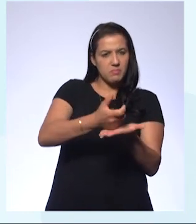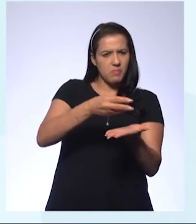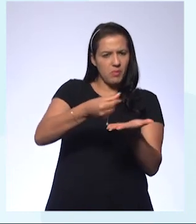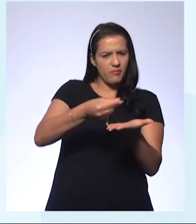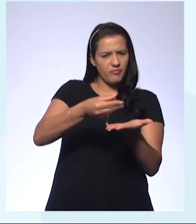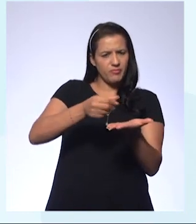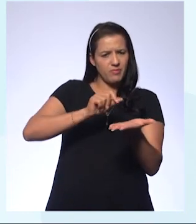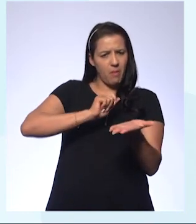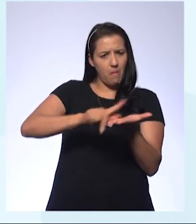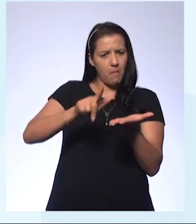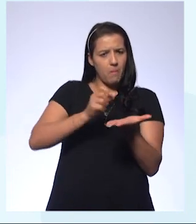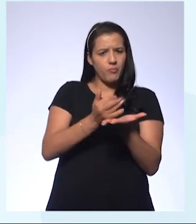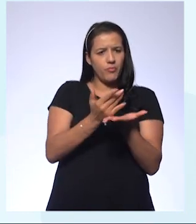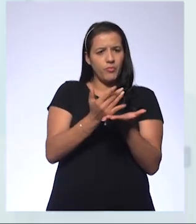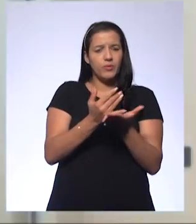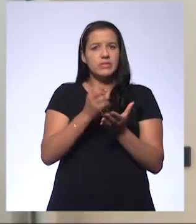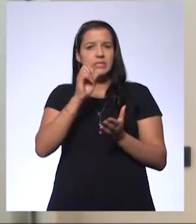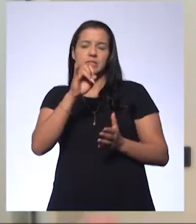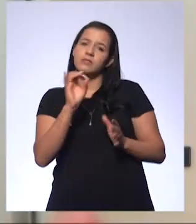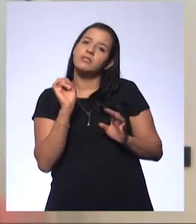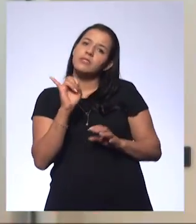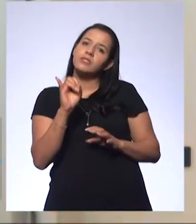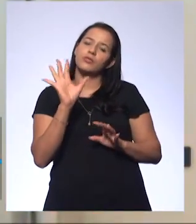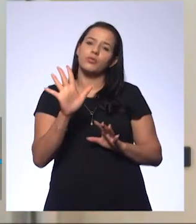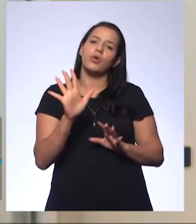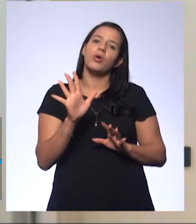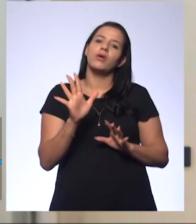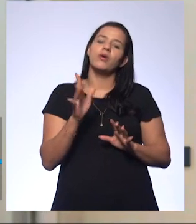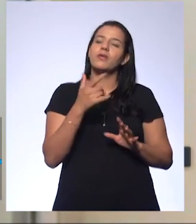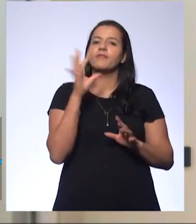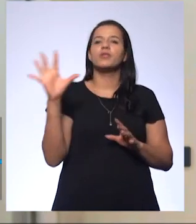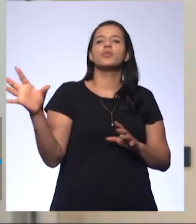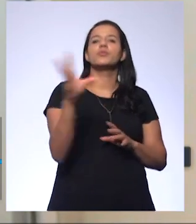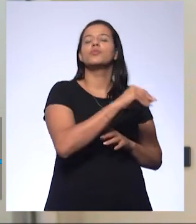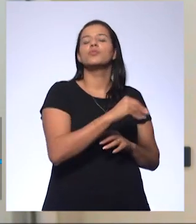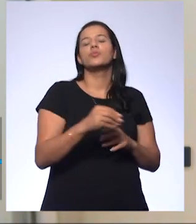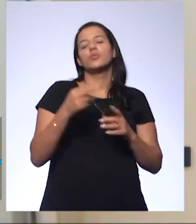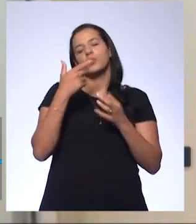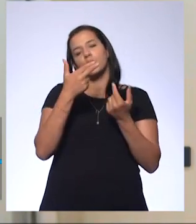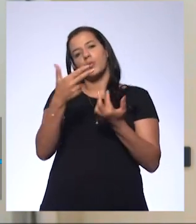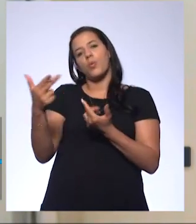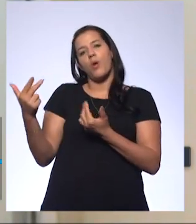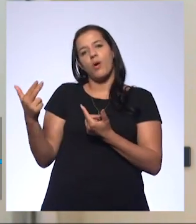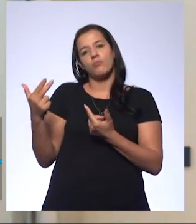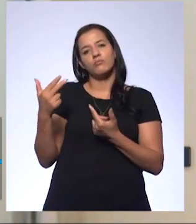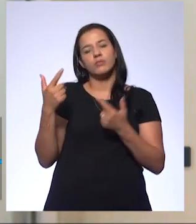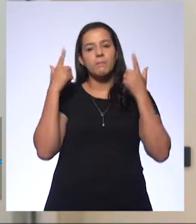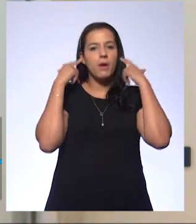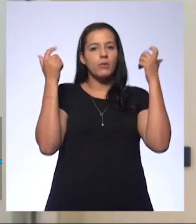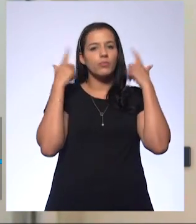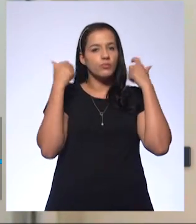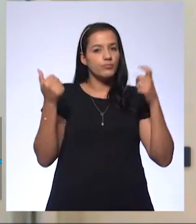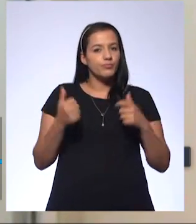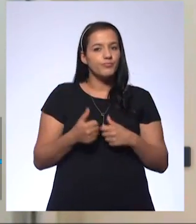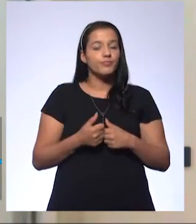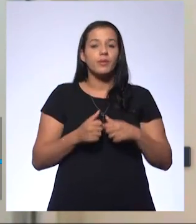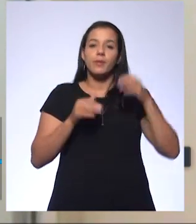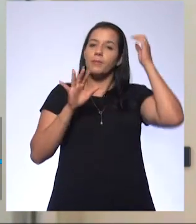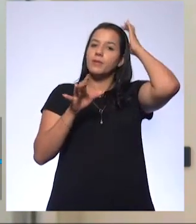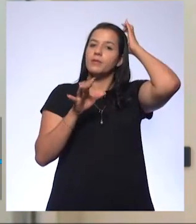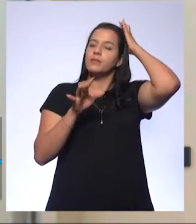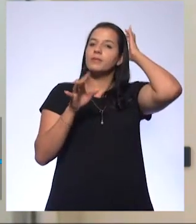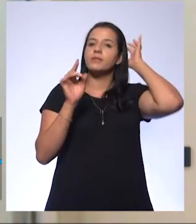os fogos de artifício, a gente vê toda aquela queima linda, várias cores, tem a chuva de prata e tudo mais. E por que tem tudo